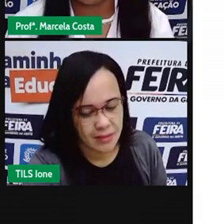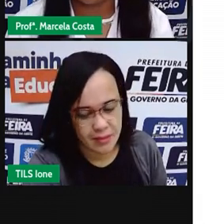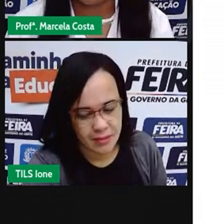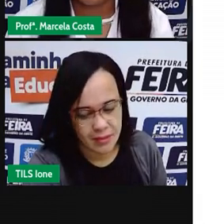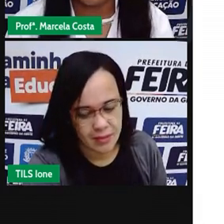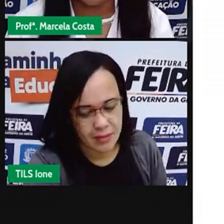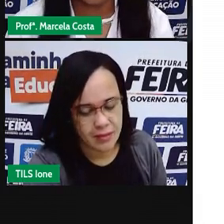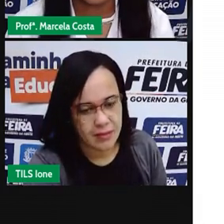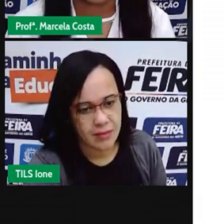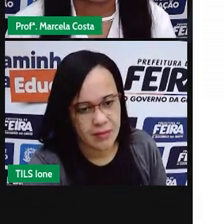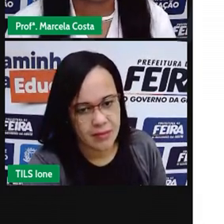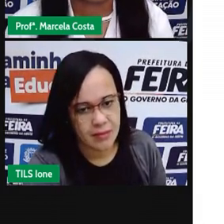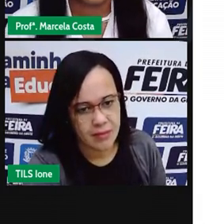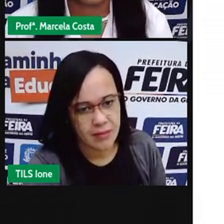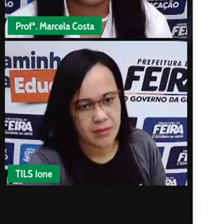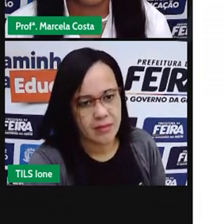exemplos